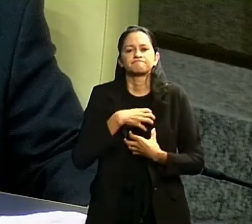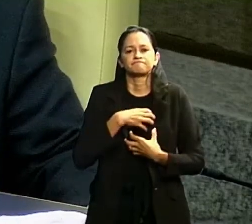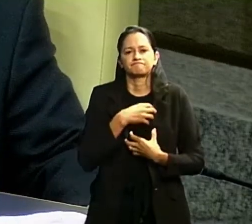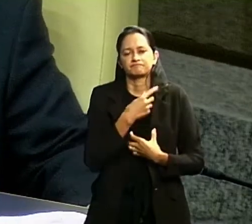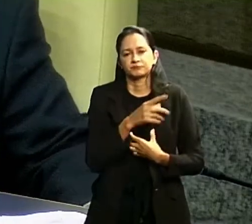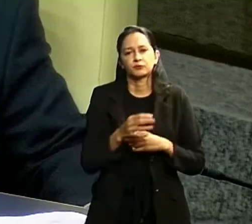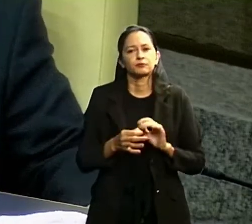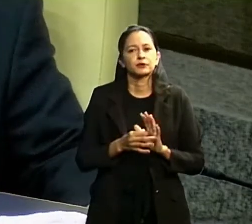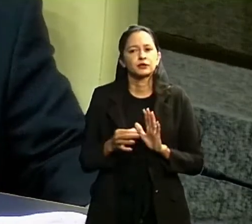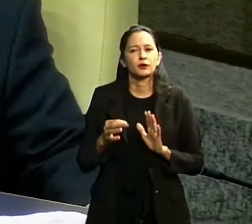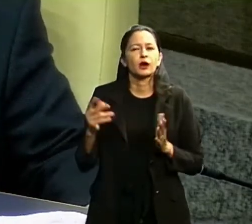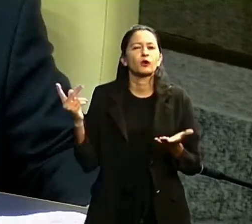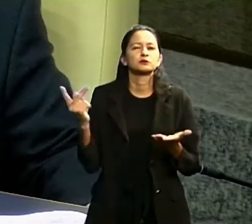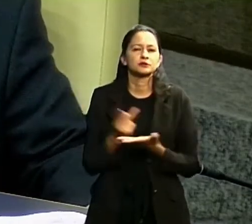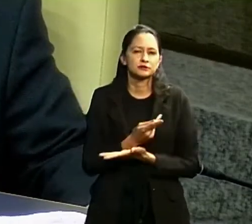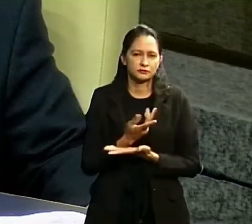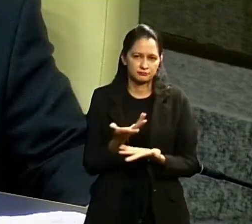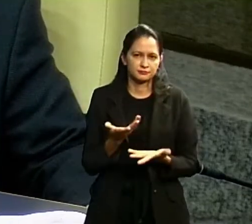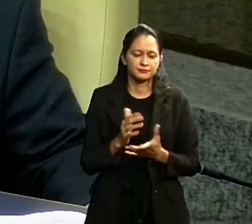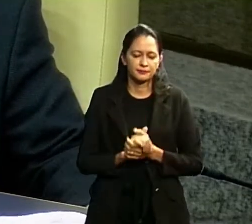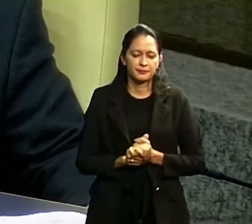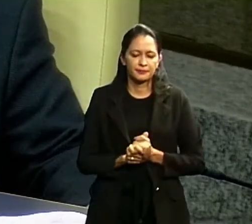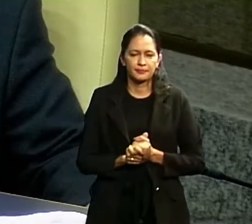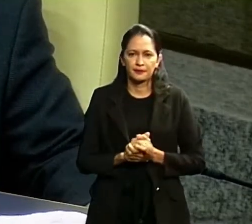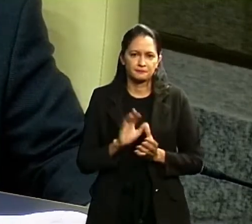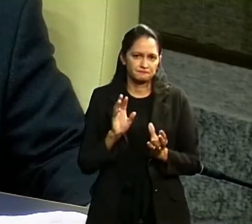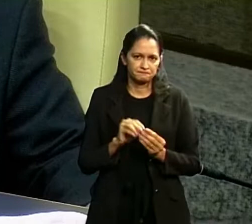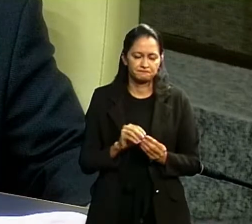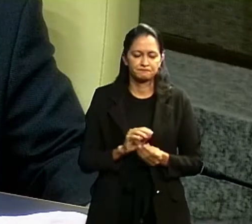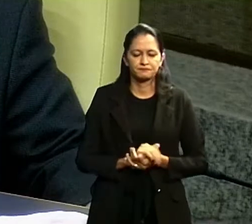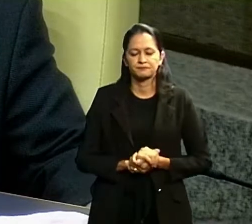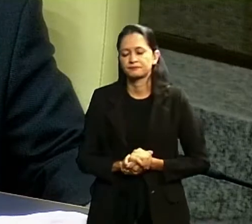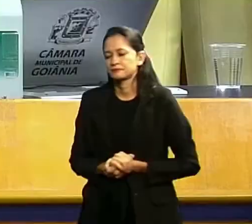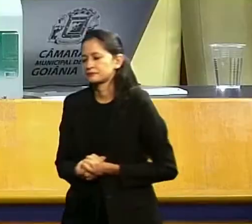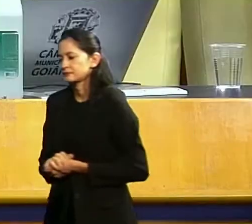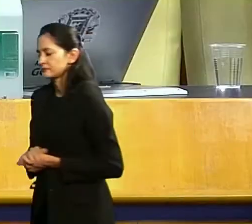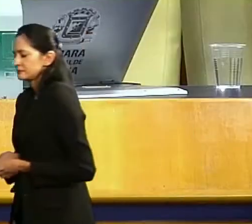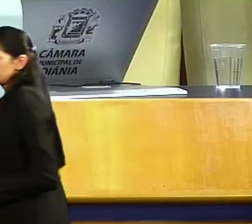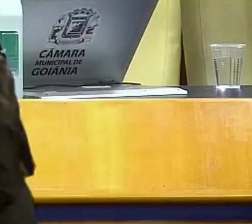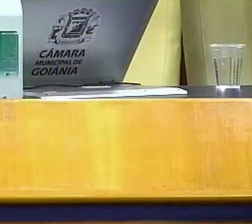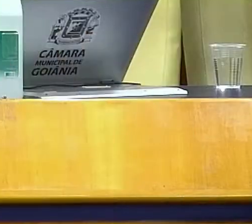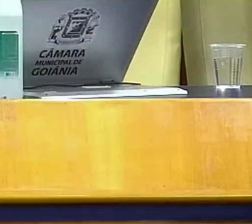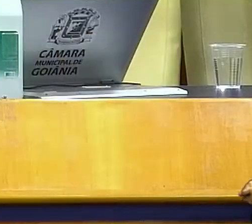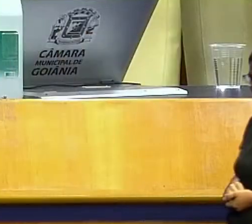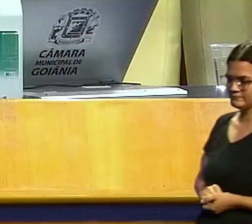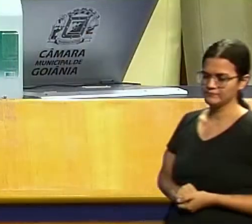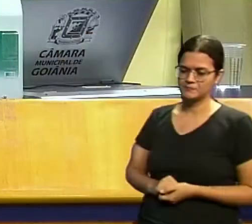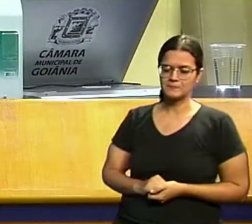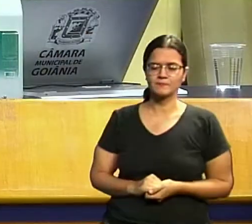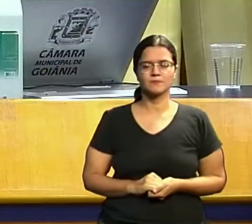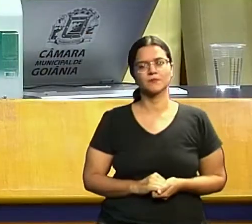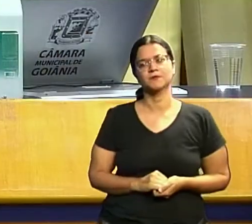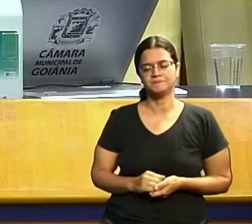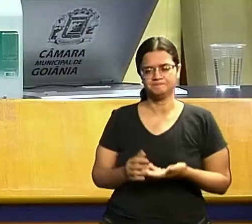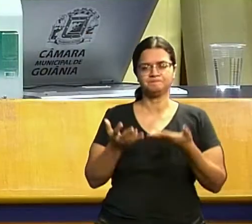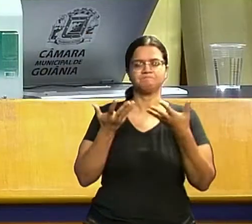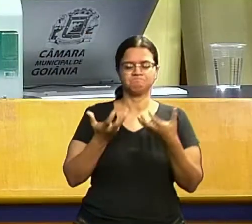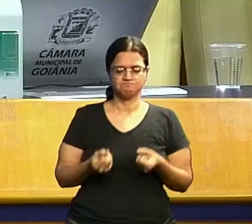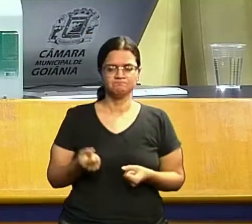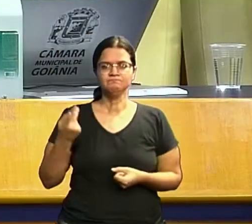o seu posicionamento em relação a esse fato? Viu? Tá bom, presidente? Acatado de plano, requerimento de Vossa